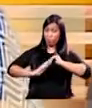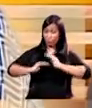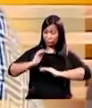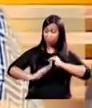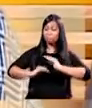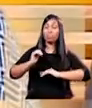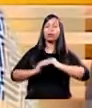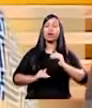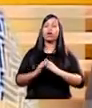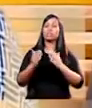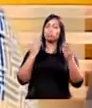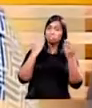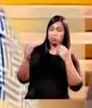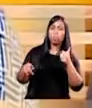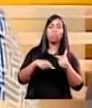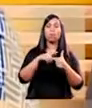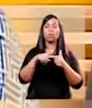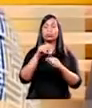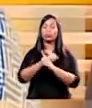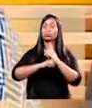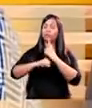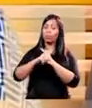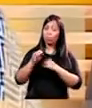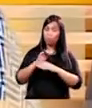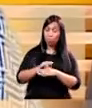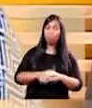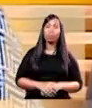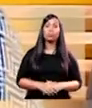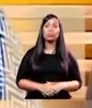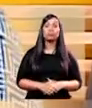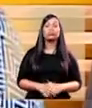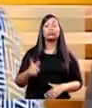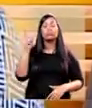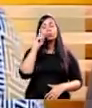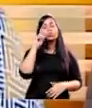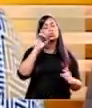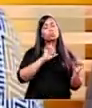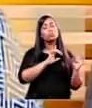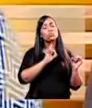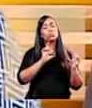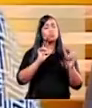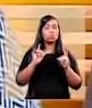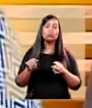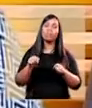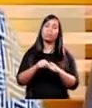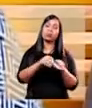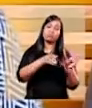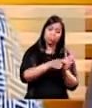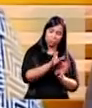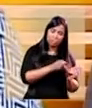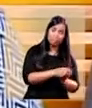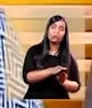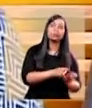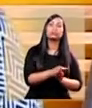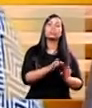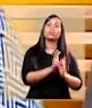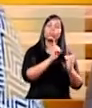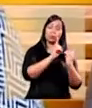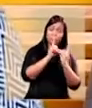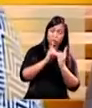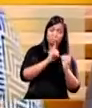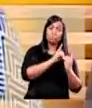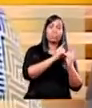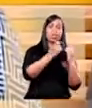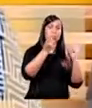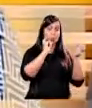TEIA também, que são psicólogos e assistentes sociais, que cotidianamente fazem orientações,